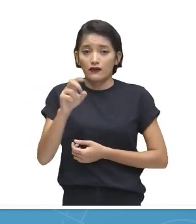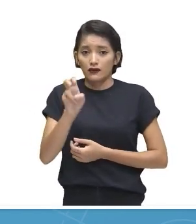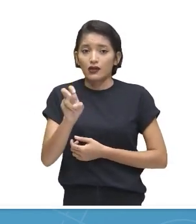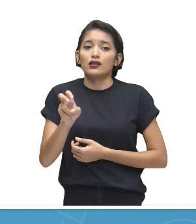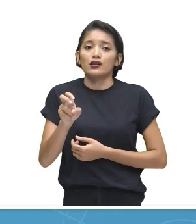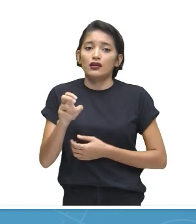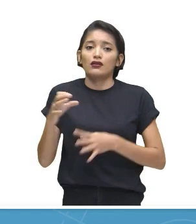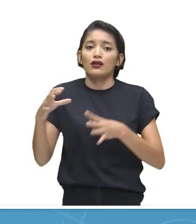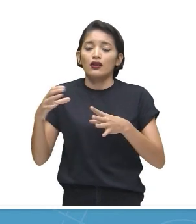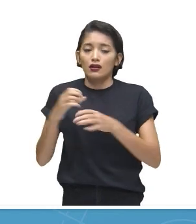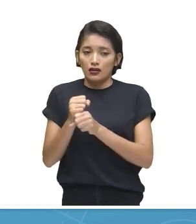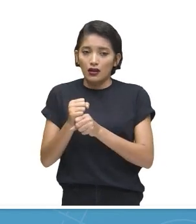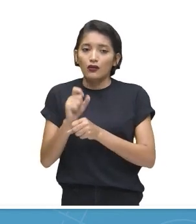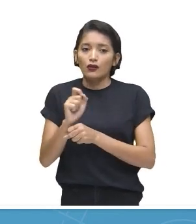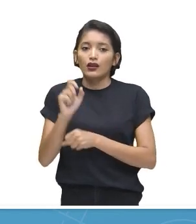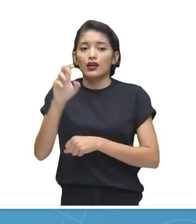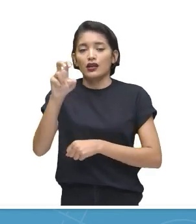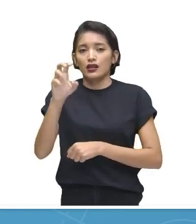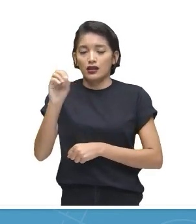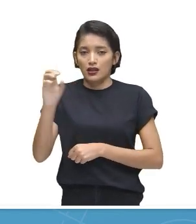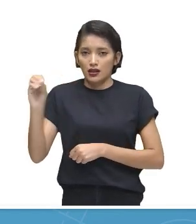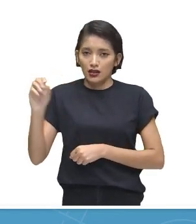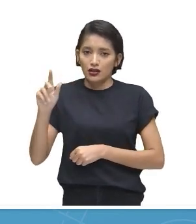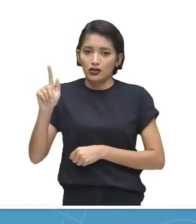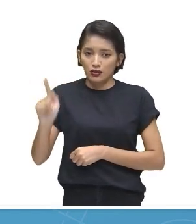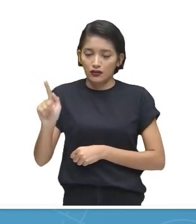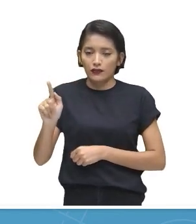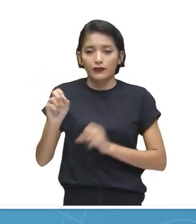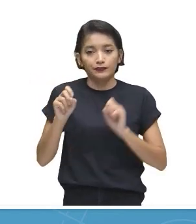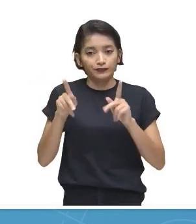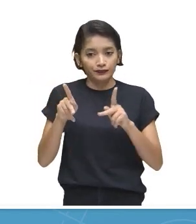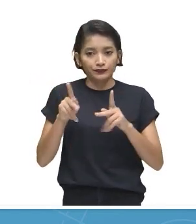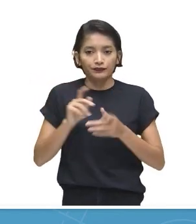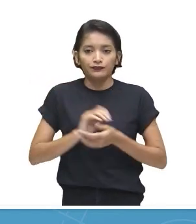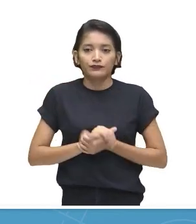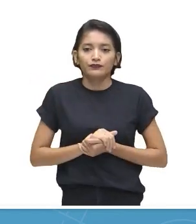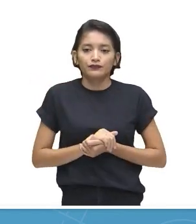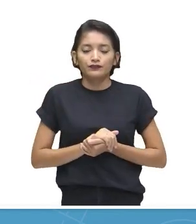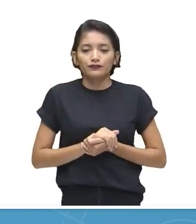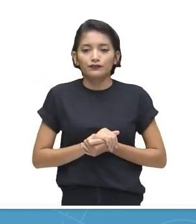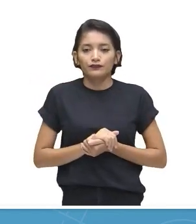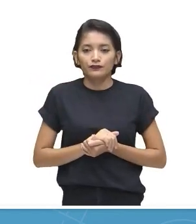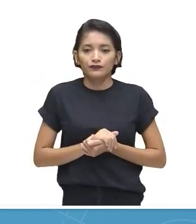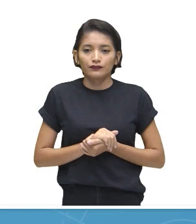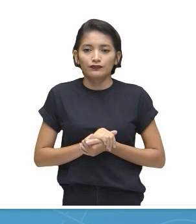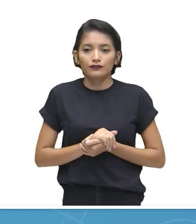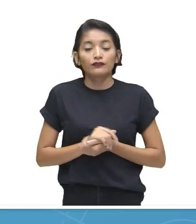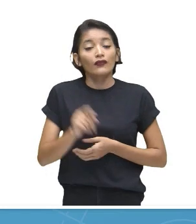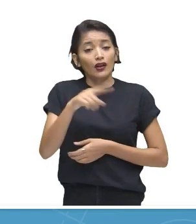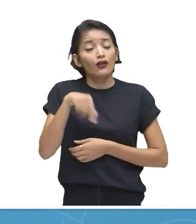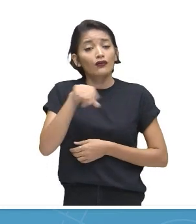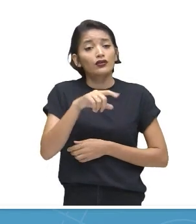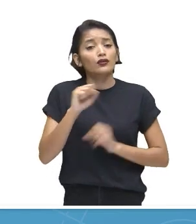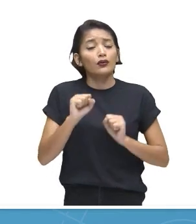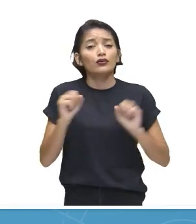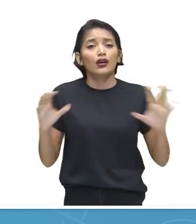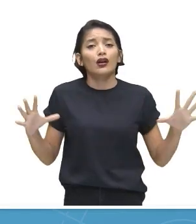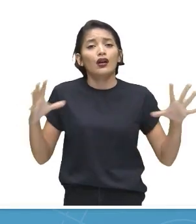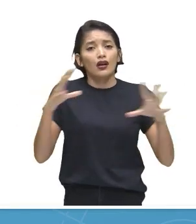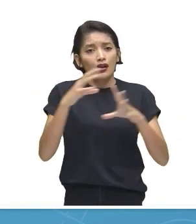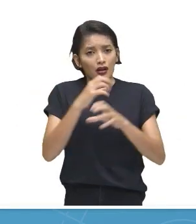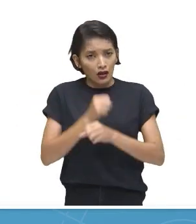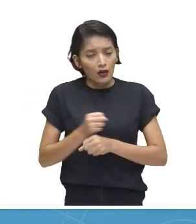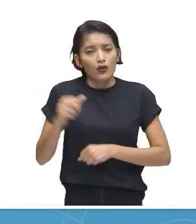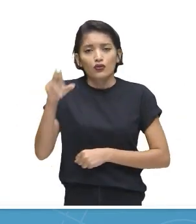500 gramas. Meio quilo, 500 gramas. Certo? Muito bem. Então, dessa forma, você pode calcular aí, utiliza